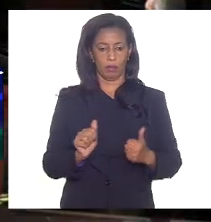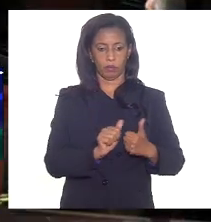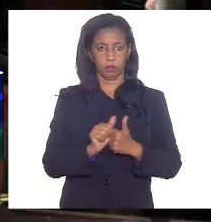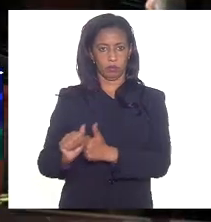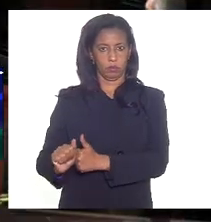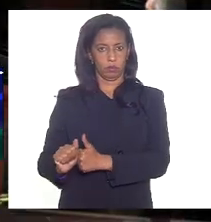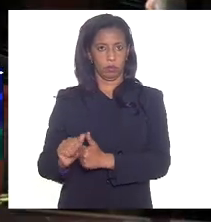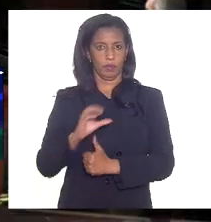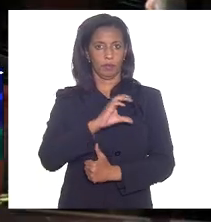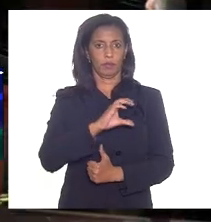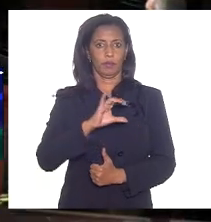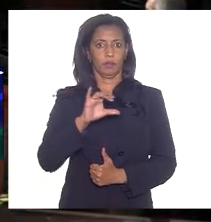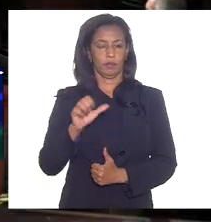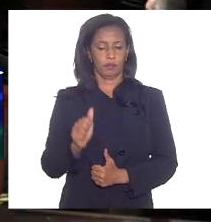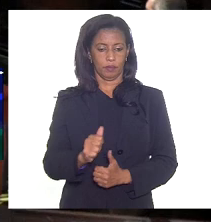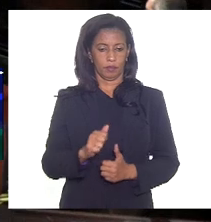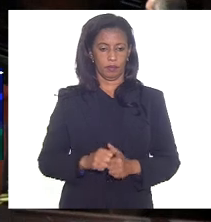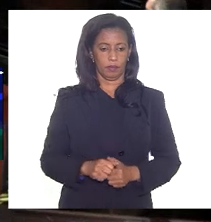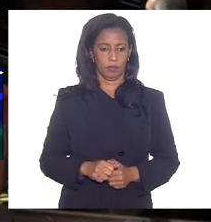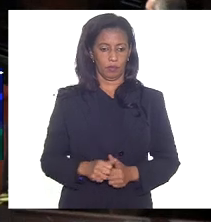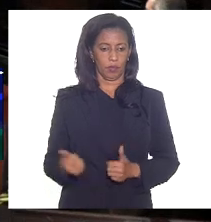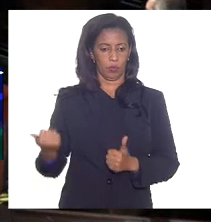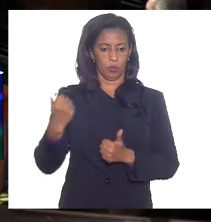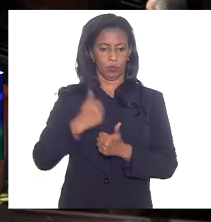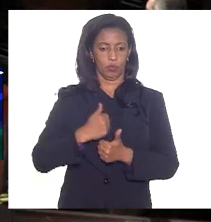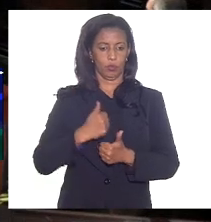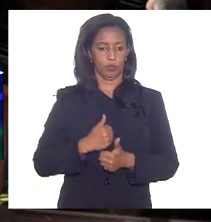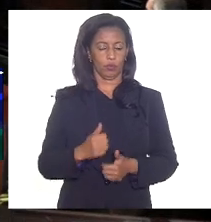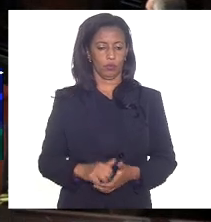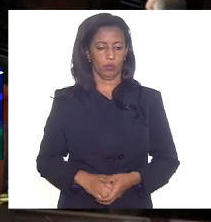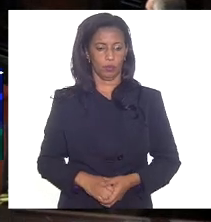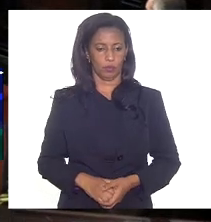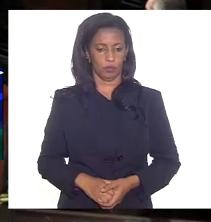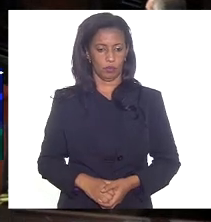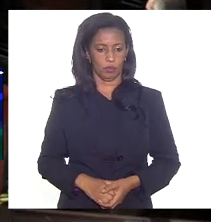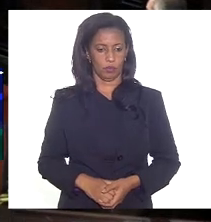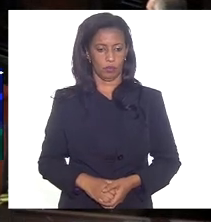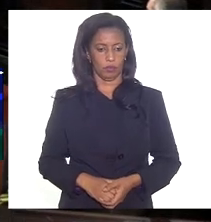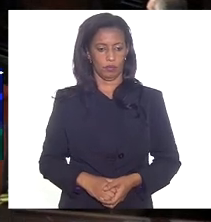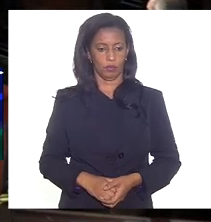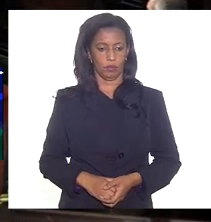Acompanho o parecer da CCJ nos termos do substitutivo.